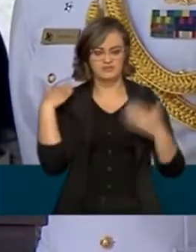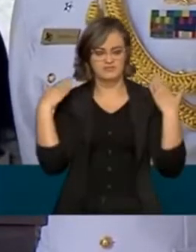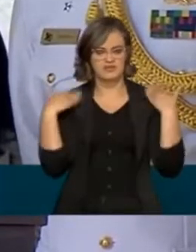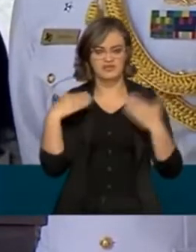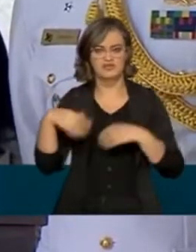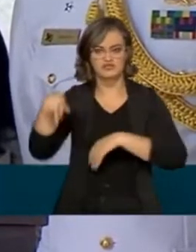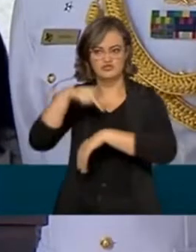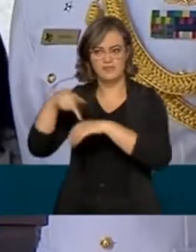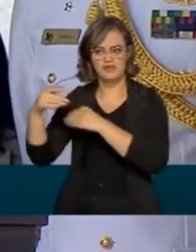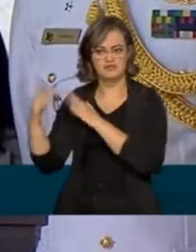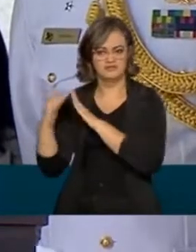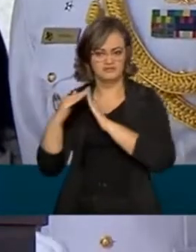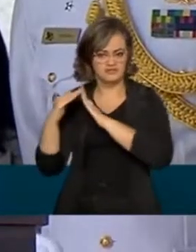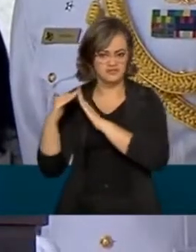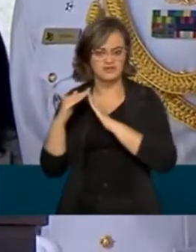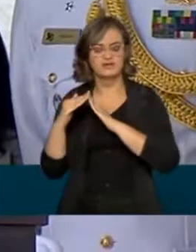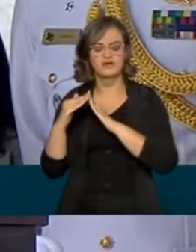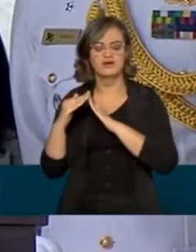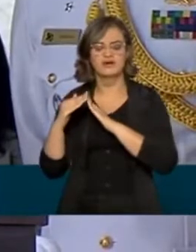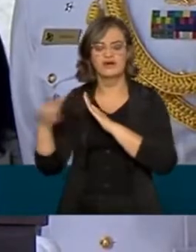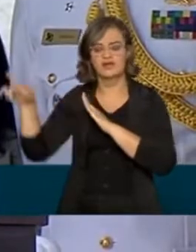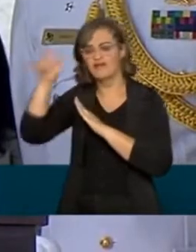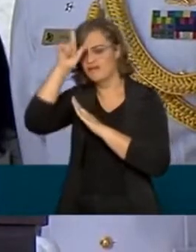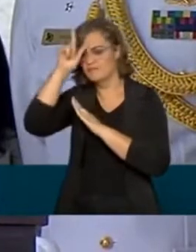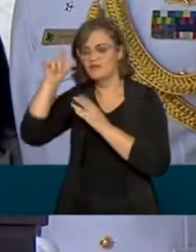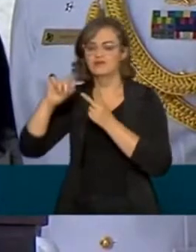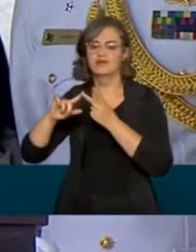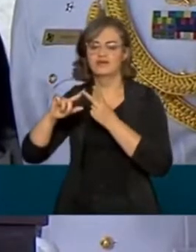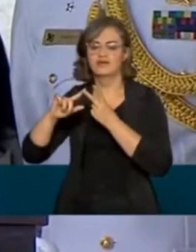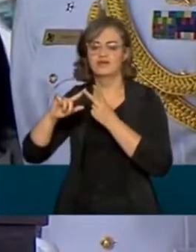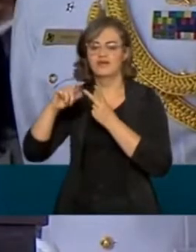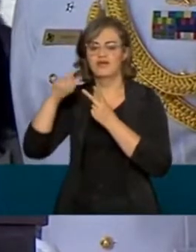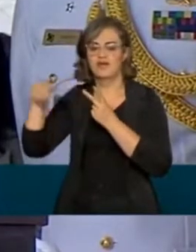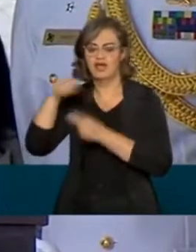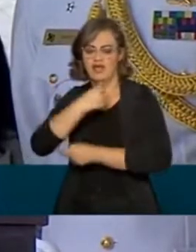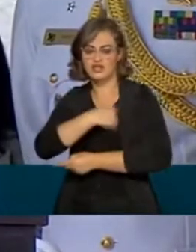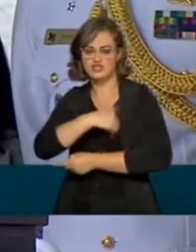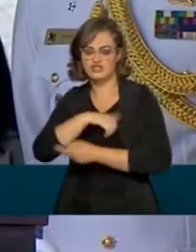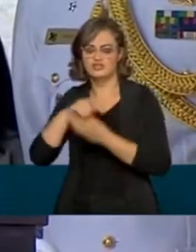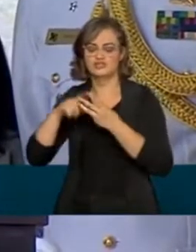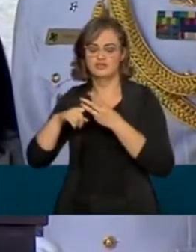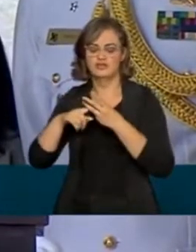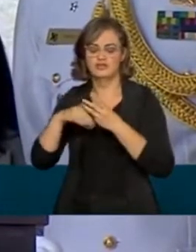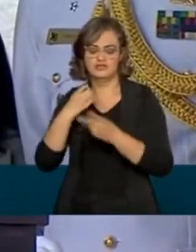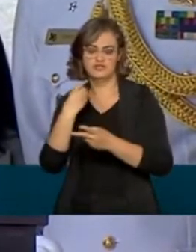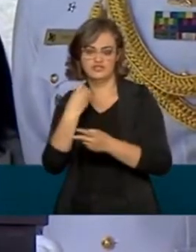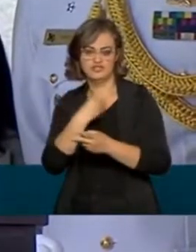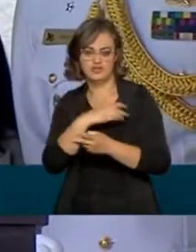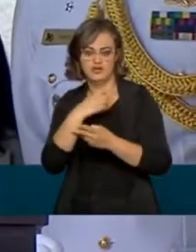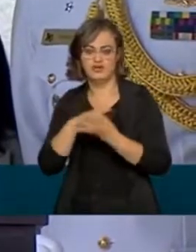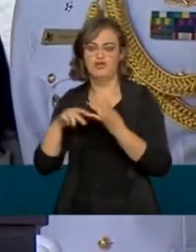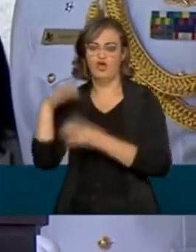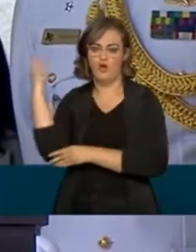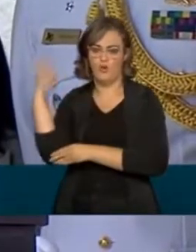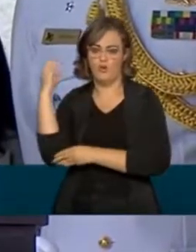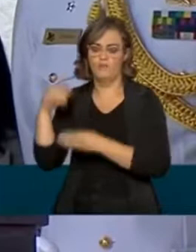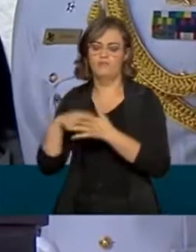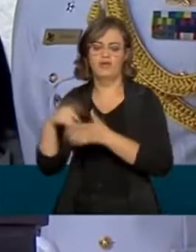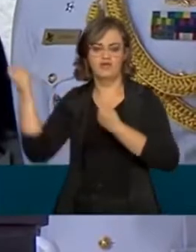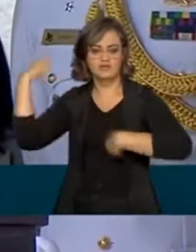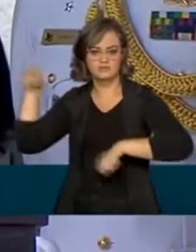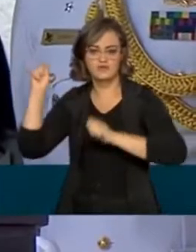países amigos, em especial aos da Alemanha, Argentina, Chile, Colômbia,